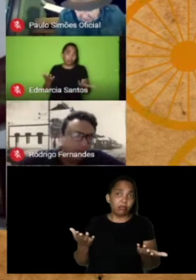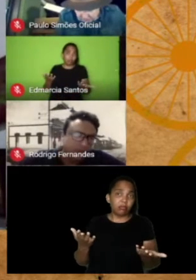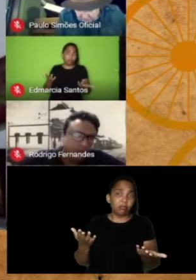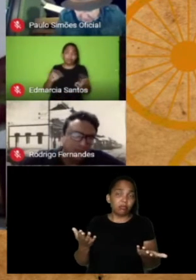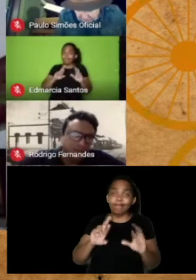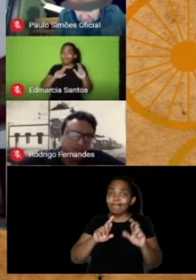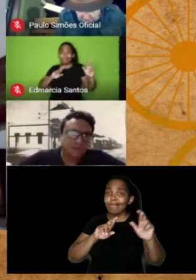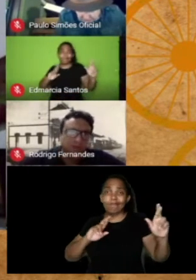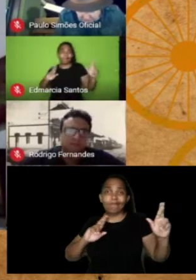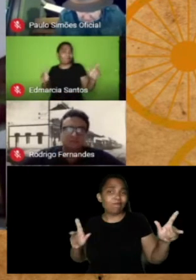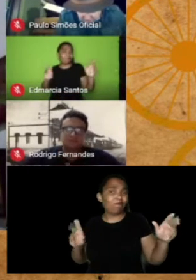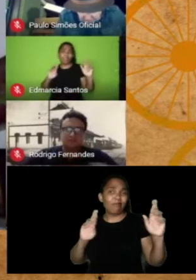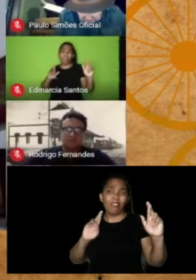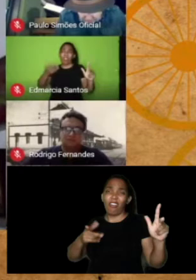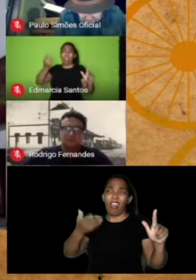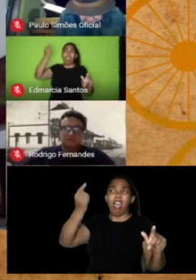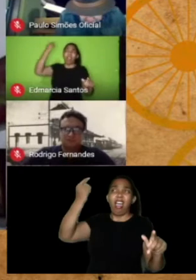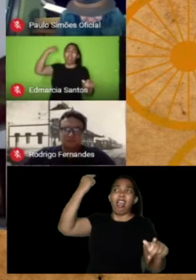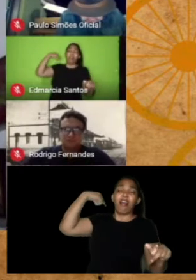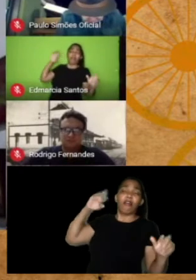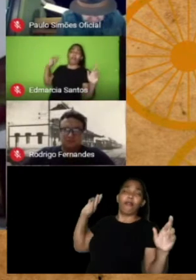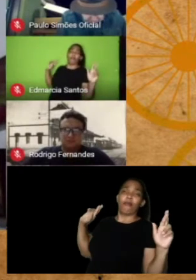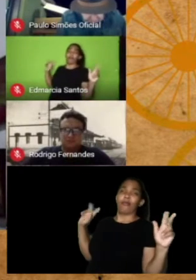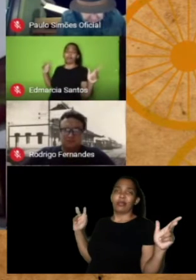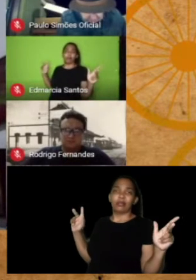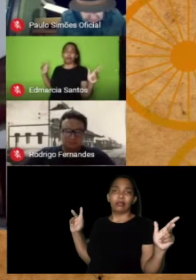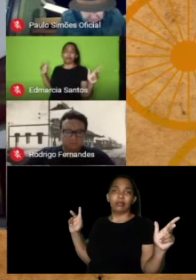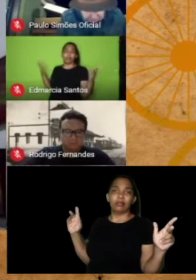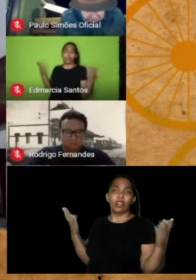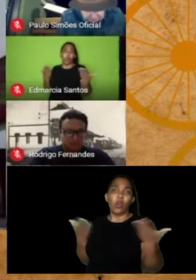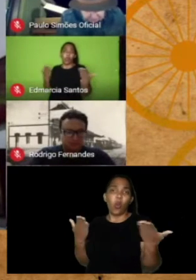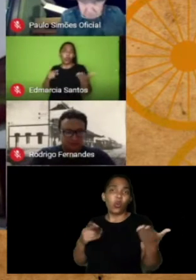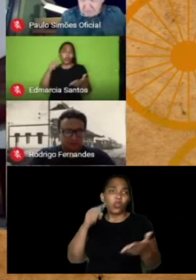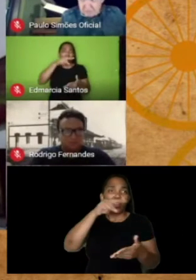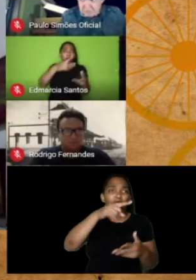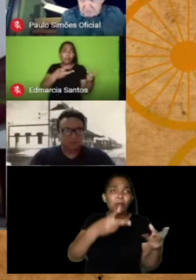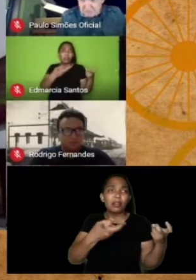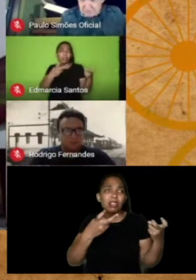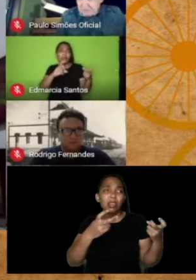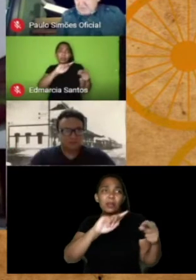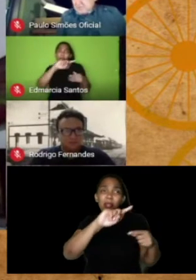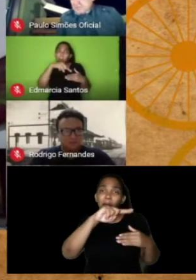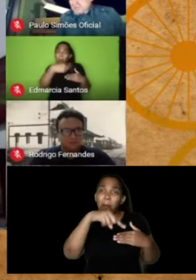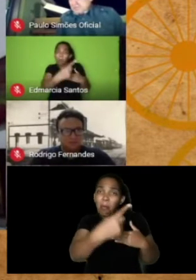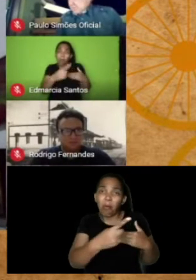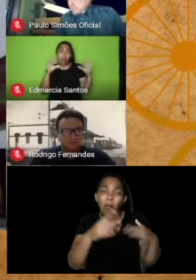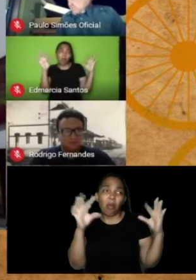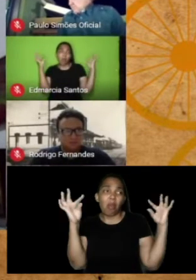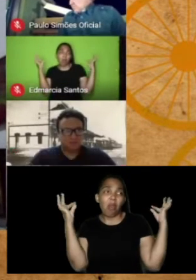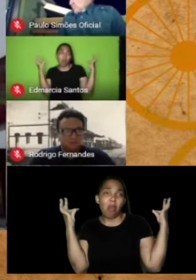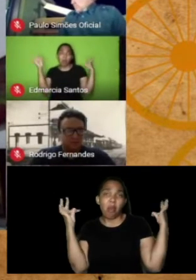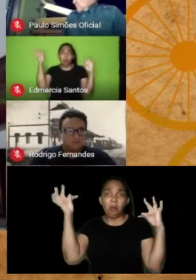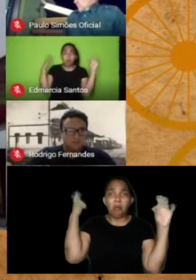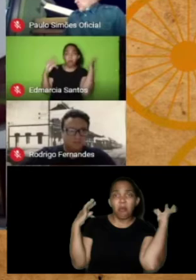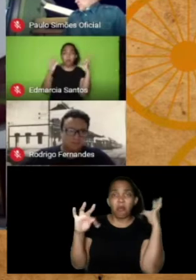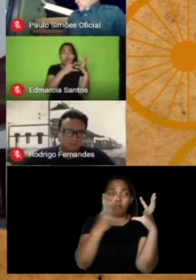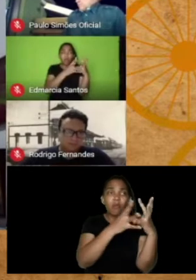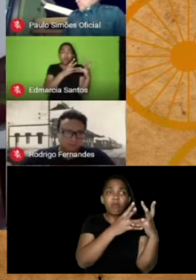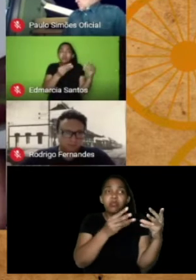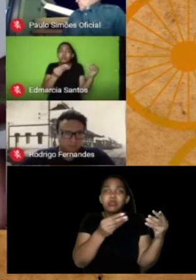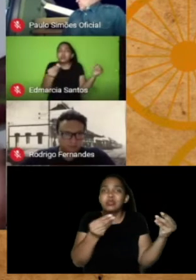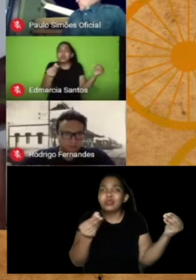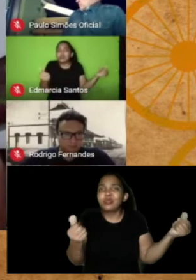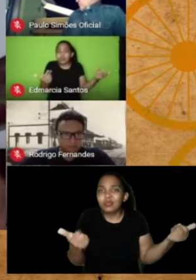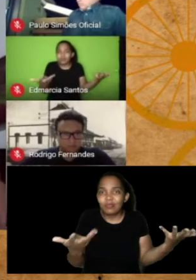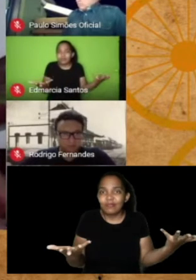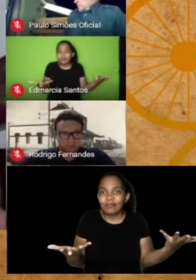diferente. Ela ficou um pouquinho perdida com a questão do turismo. Certo? Por exemplo,